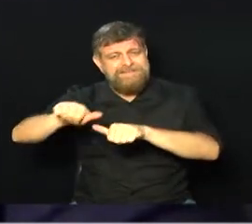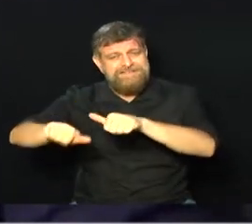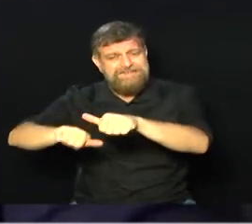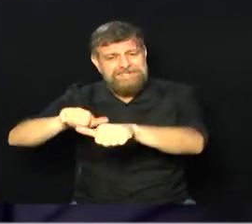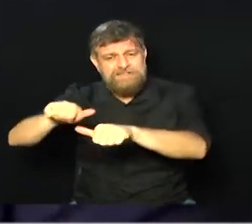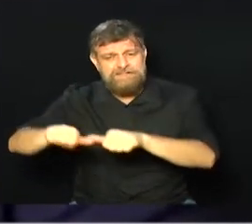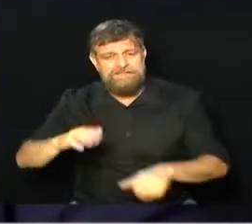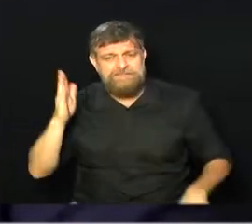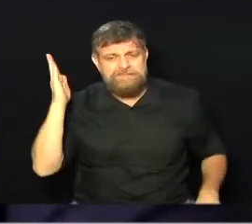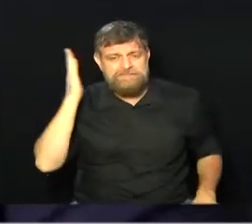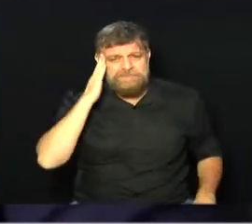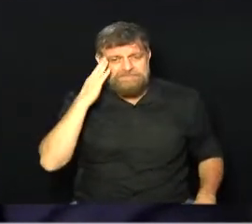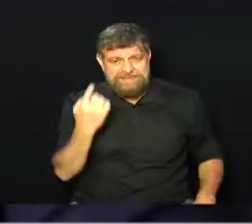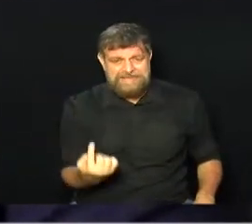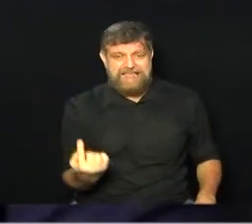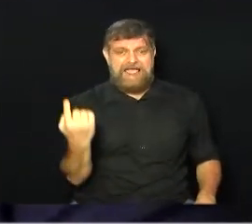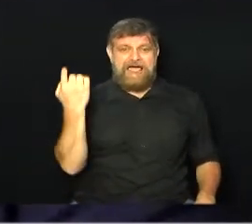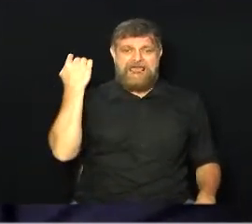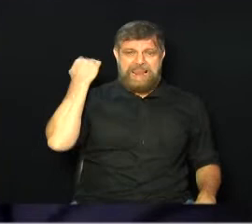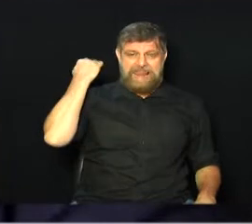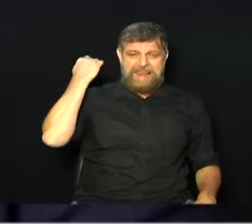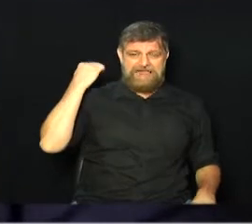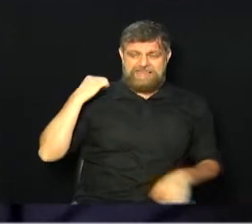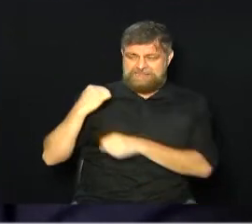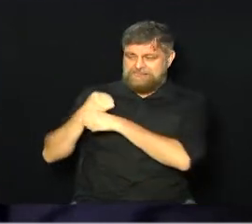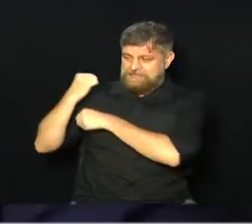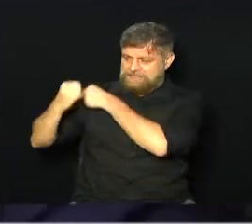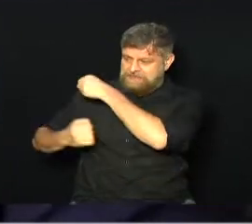saber do futebol da época naquele ano, saber